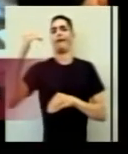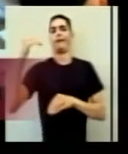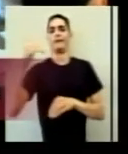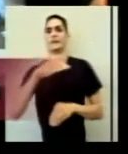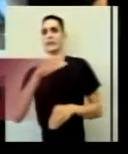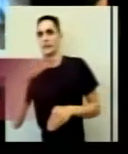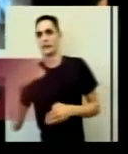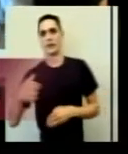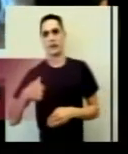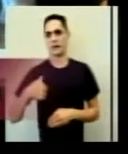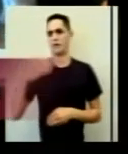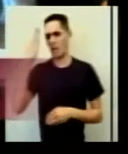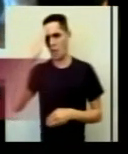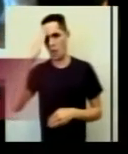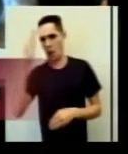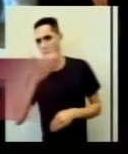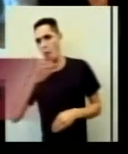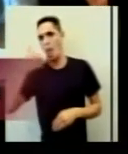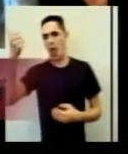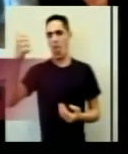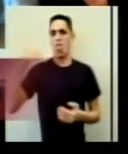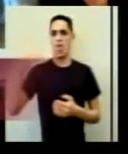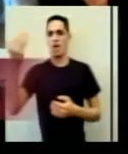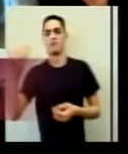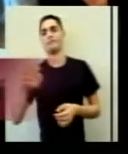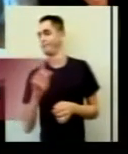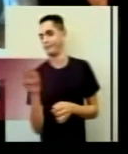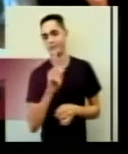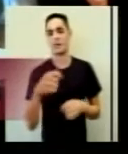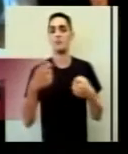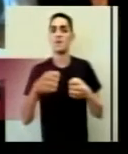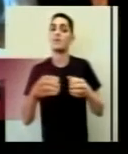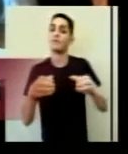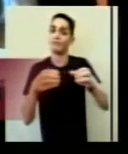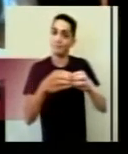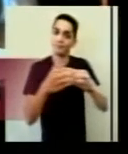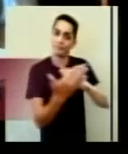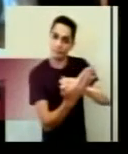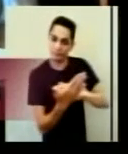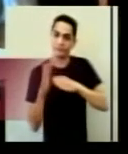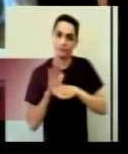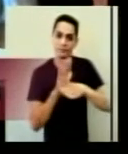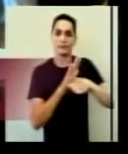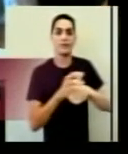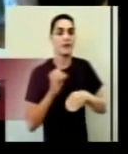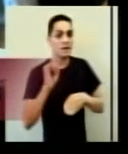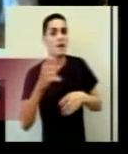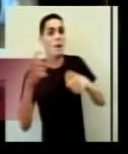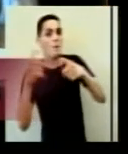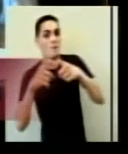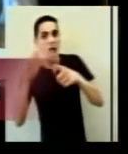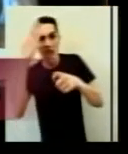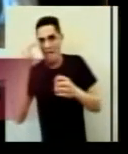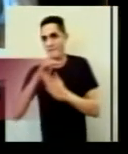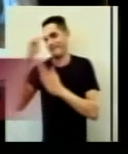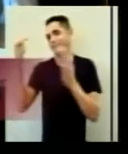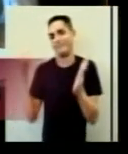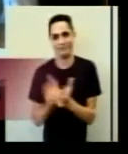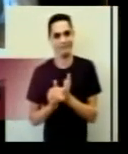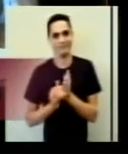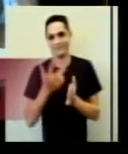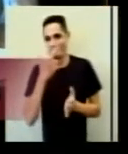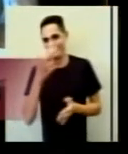Ninguém trabalha sozinho, a prepotência mata muita gente. Eu sei, eu faço. Não é assim.